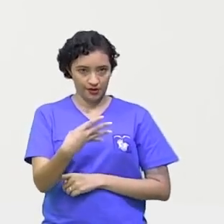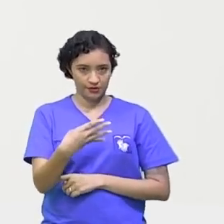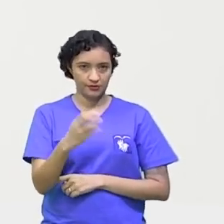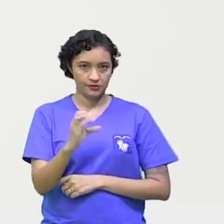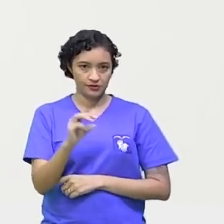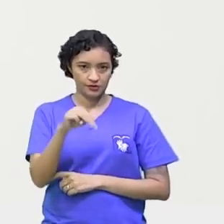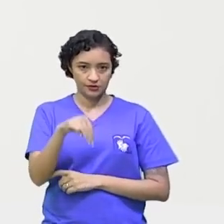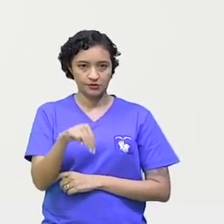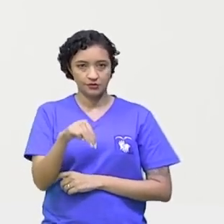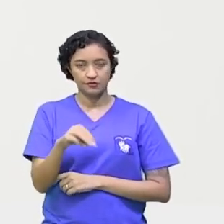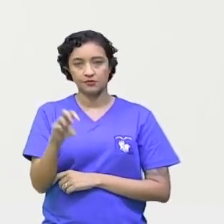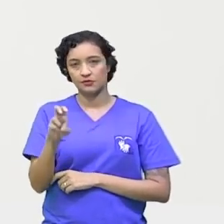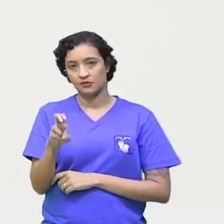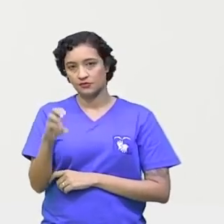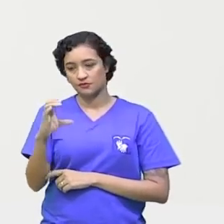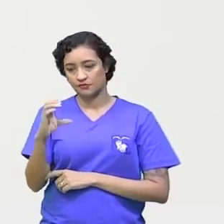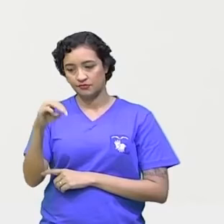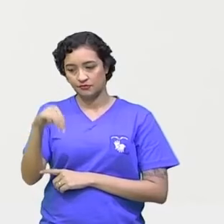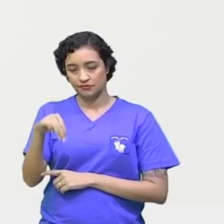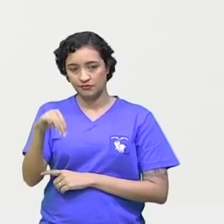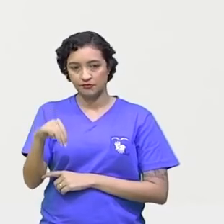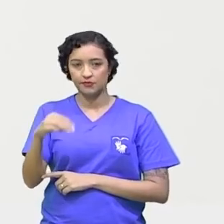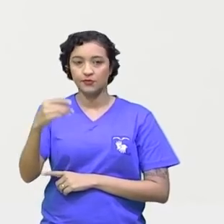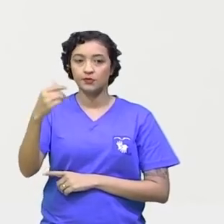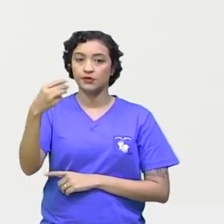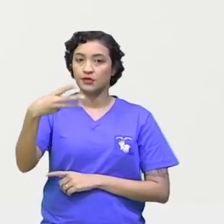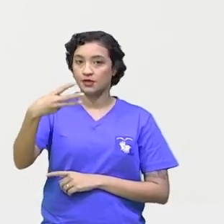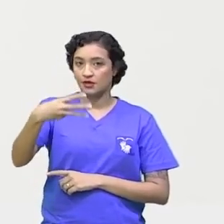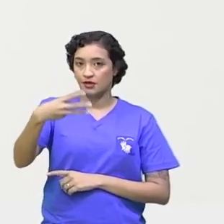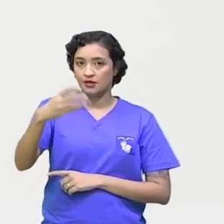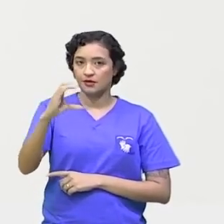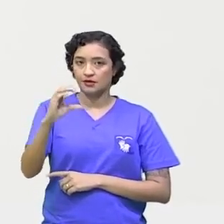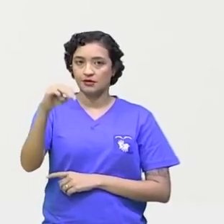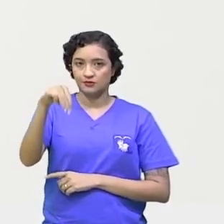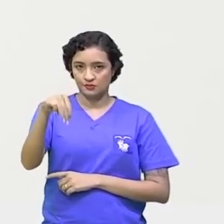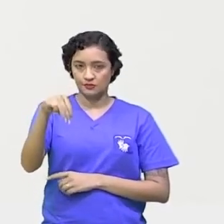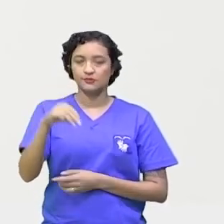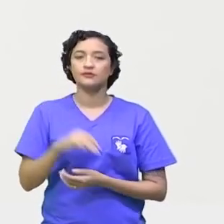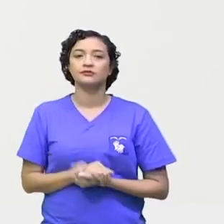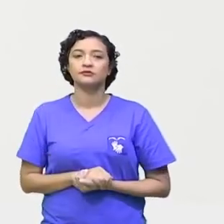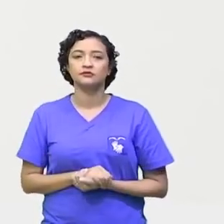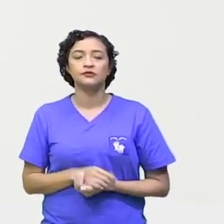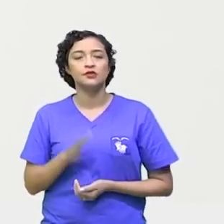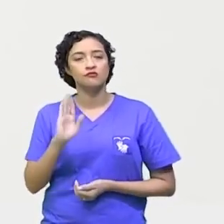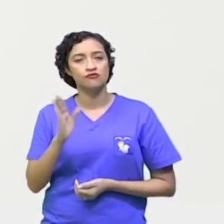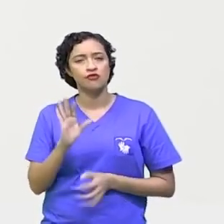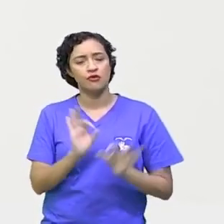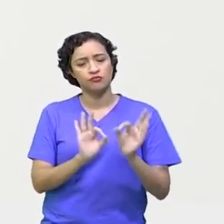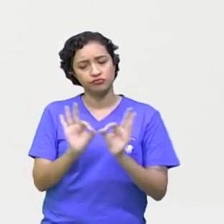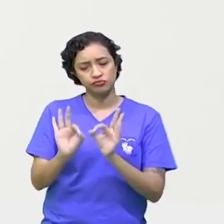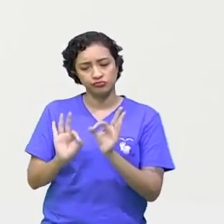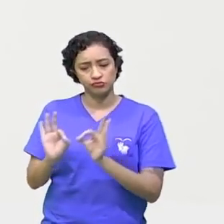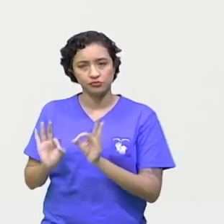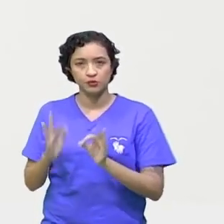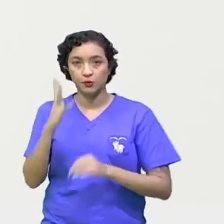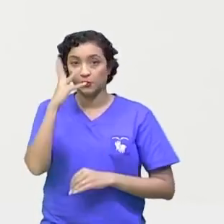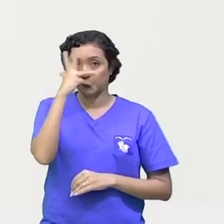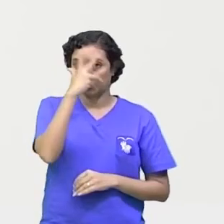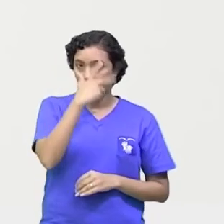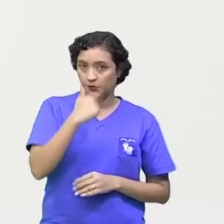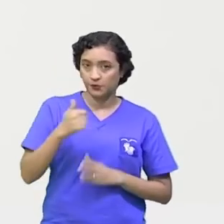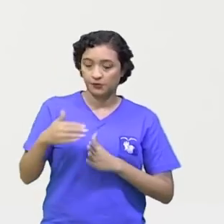Então, o Felipe estava montando o quebra-cabeça, montou um barquinho aí todo bonitinho, com retângulos, tá certo?